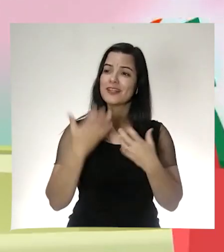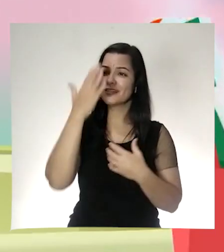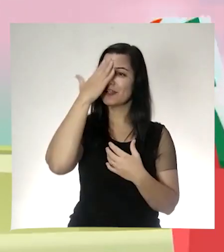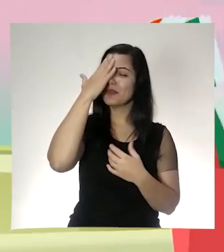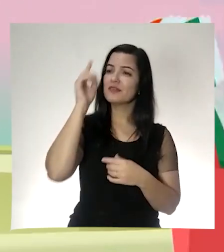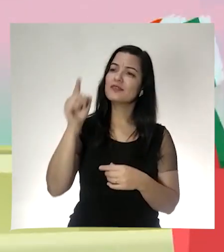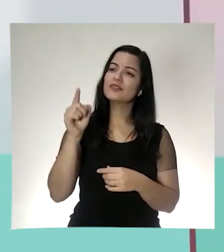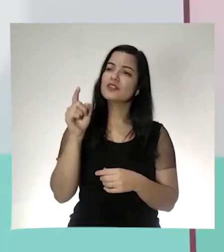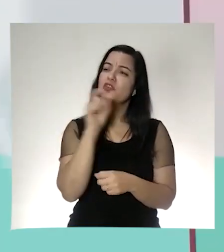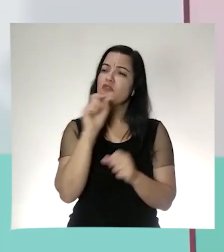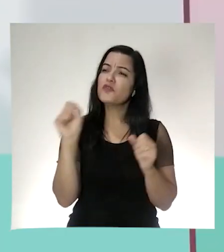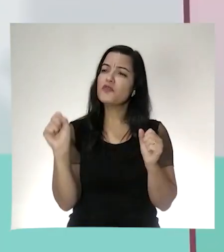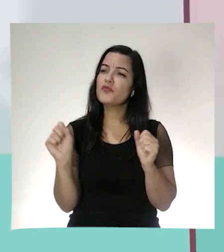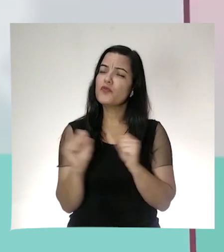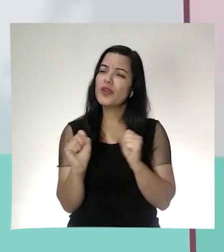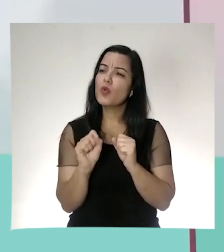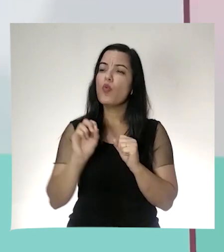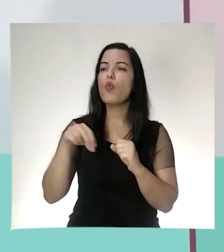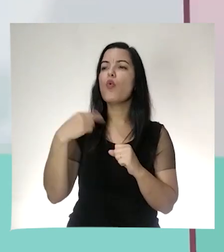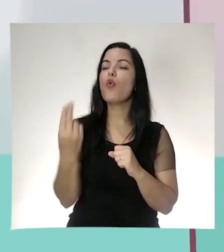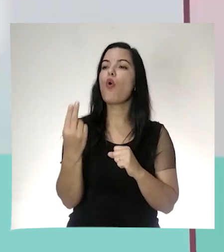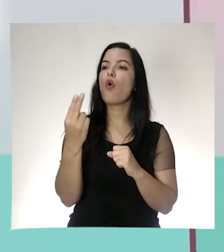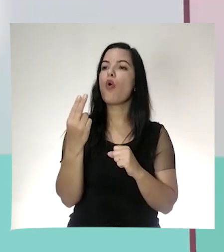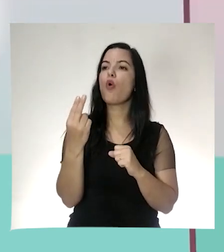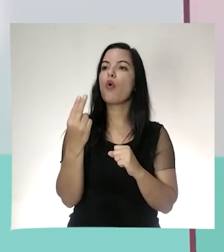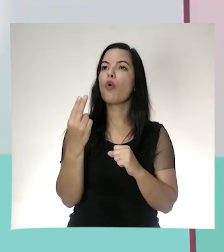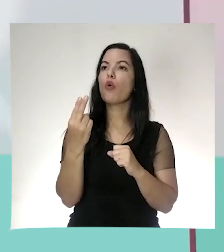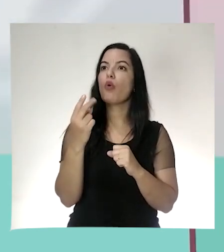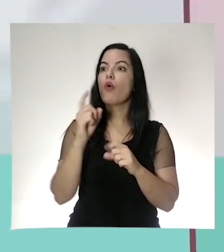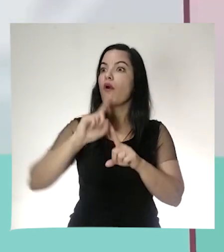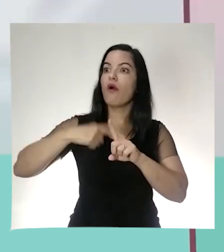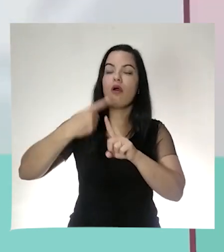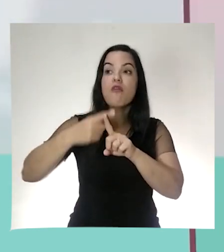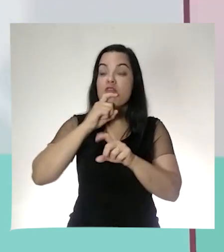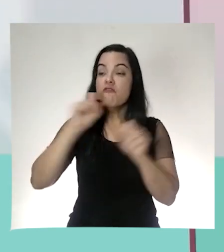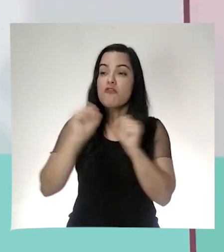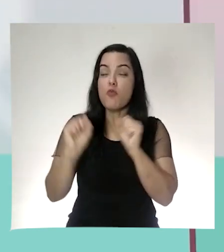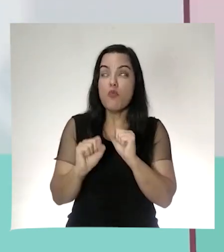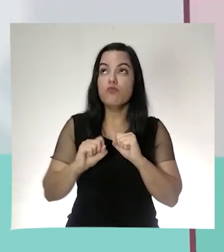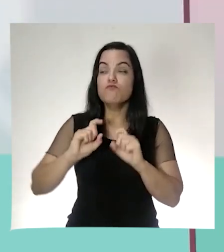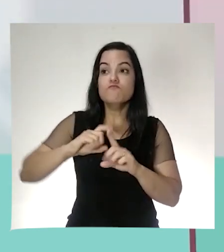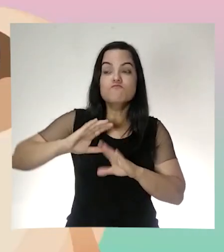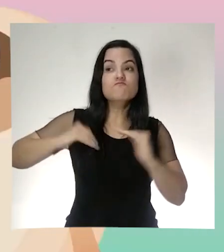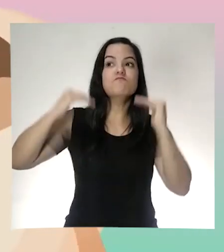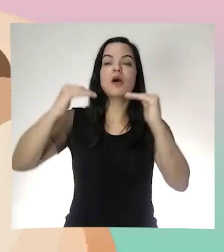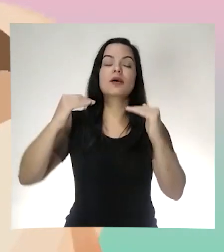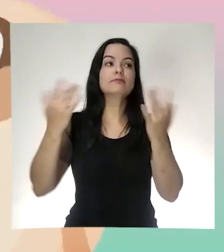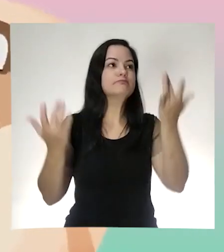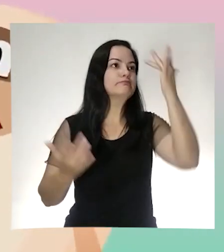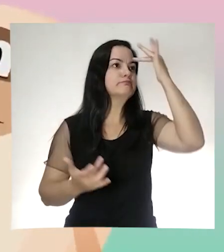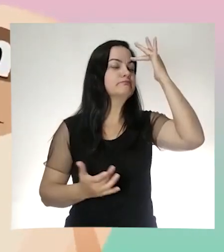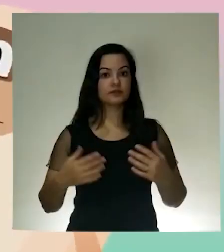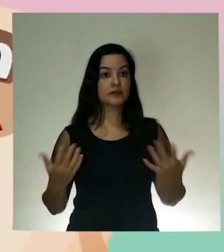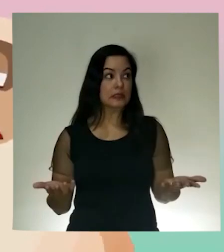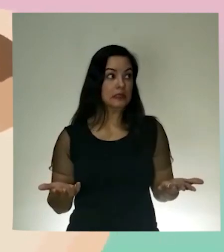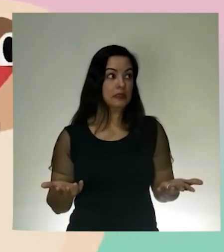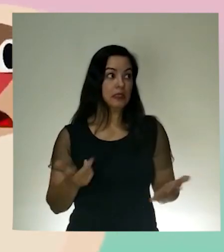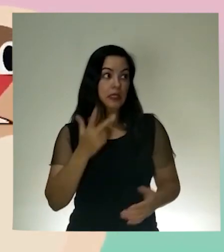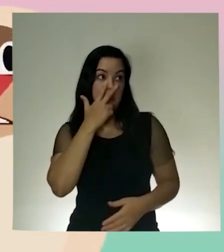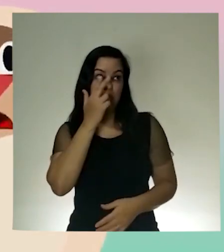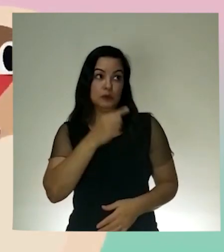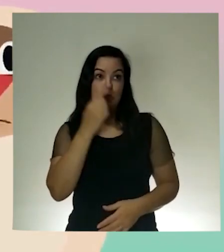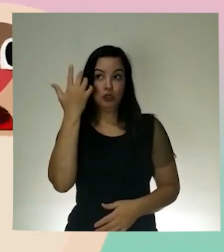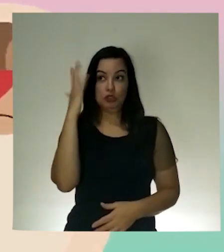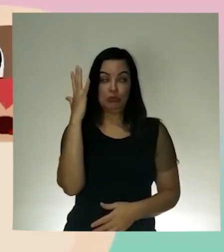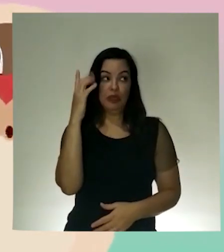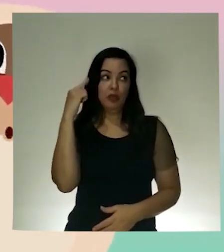ou gelado? Ah, ser ou não ser? Eis a questão. Ih, acho que